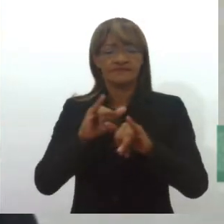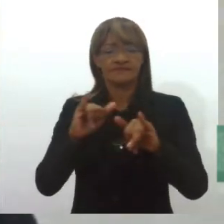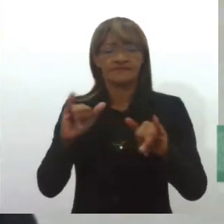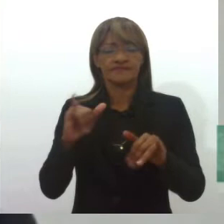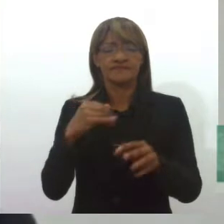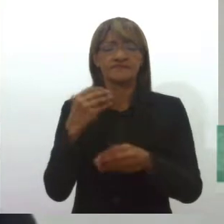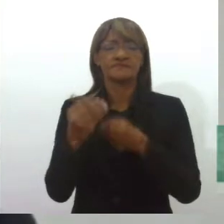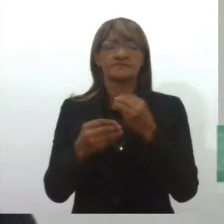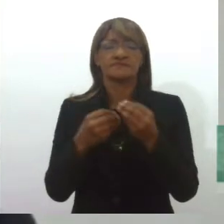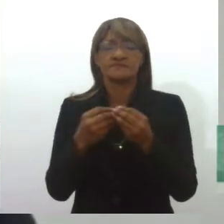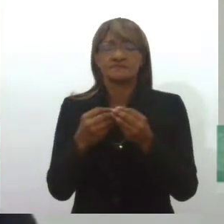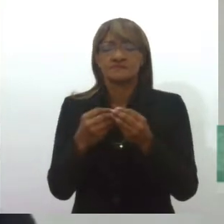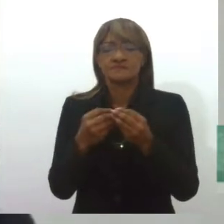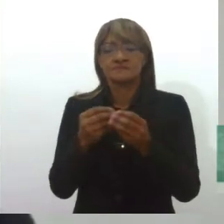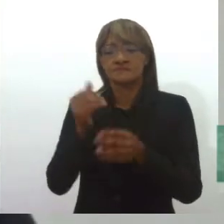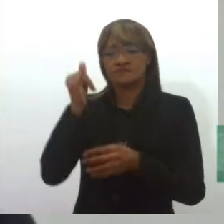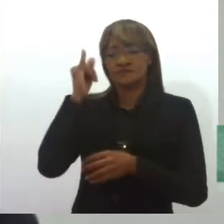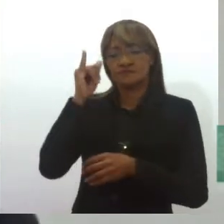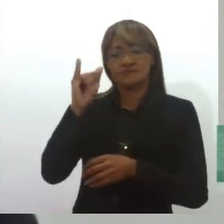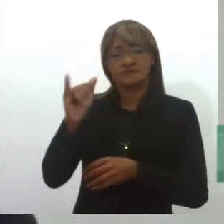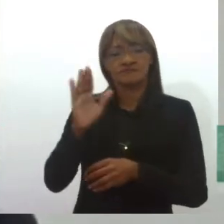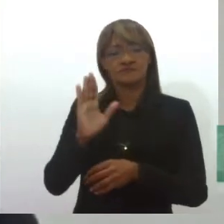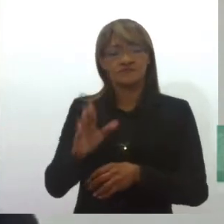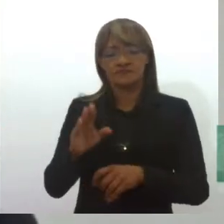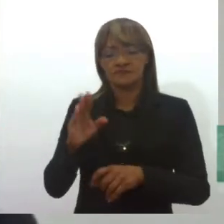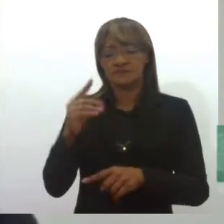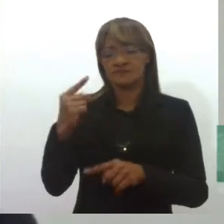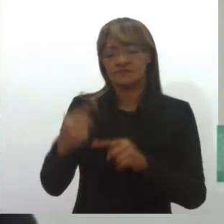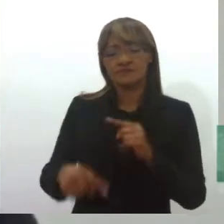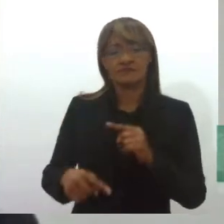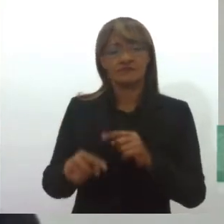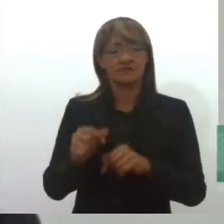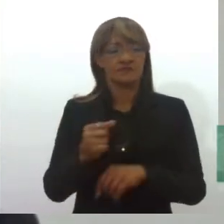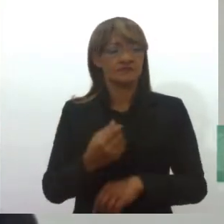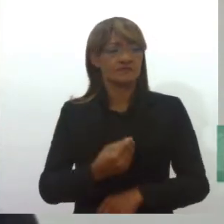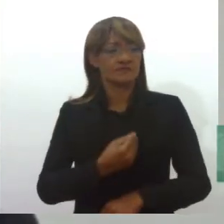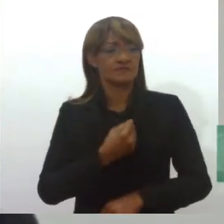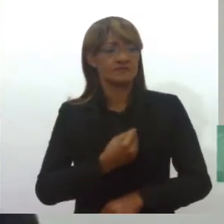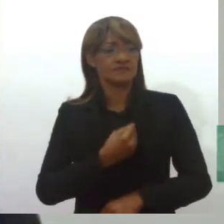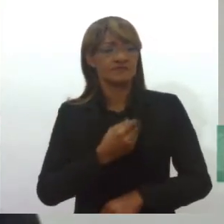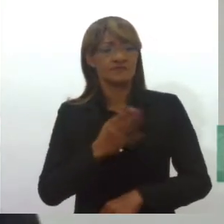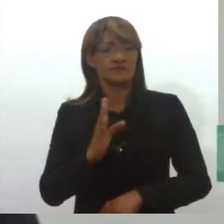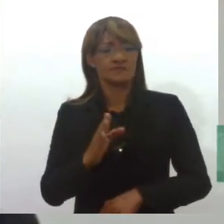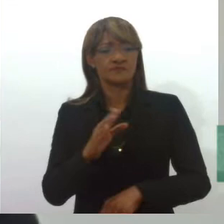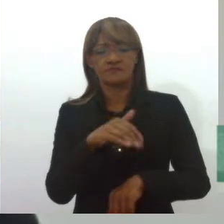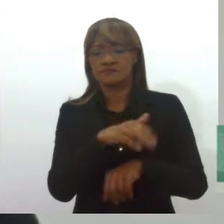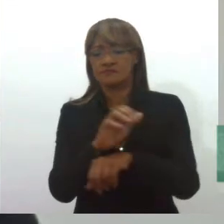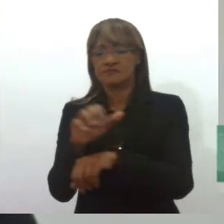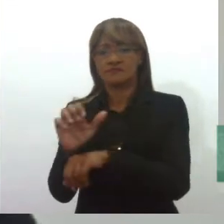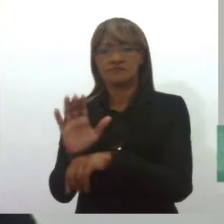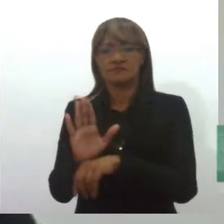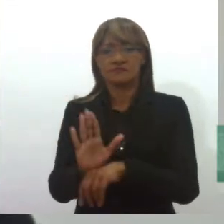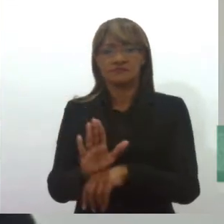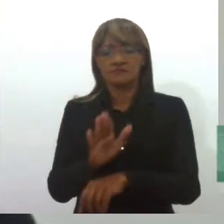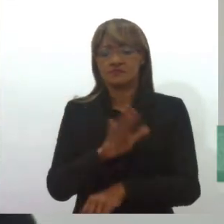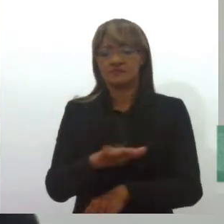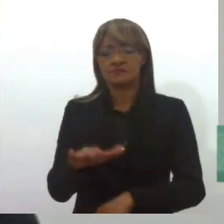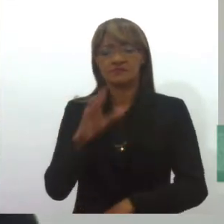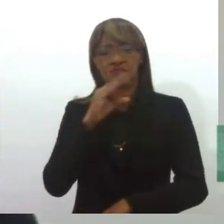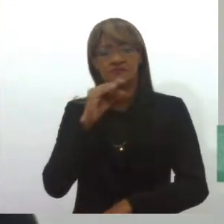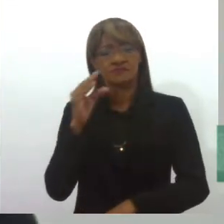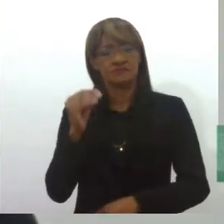de Enfrentamento à Exploração e Abuso Sexual de Crianças e Adolescentes. É uma data que nós temos como